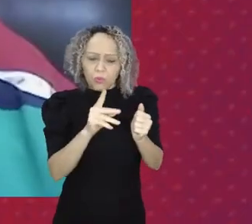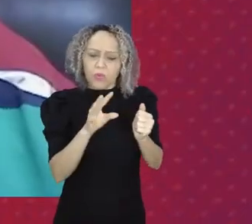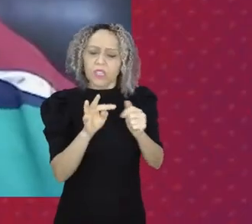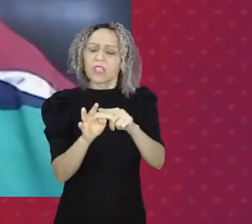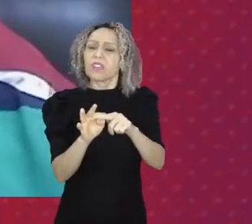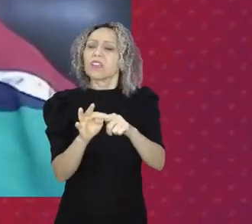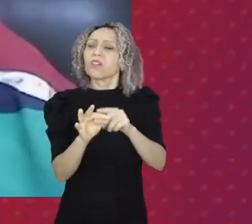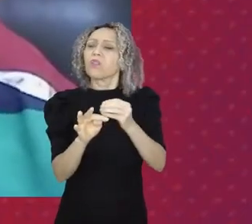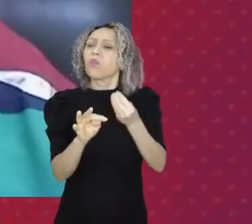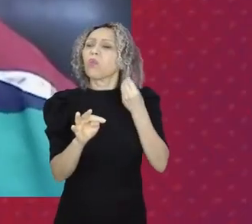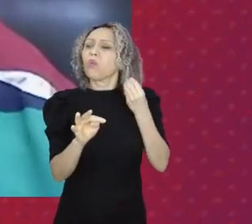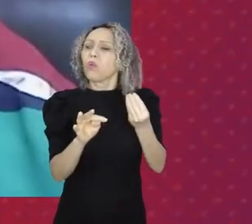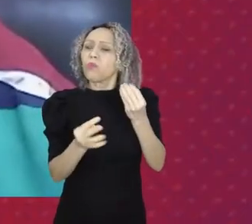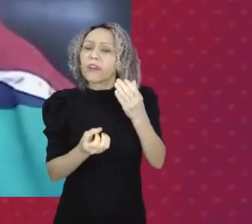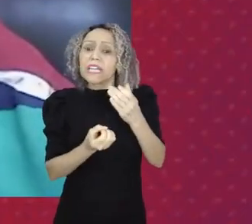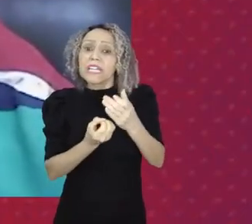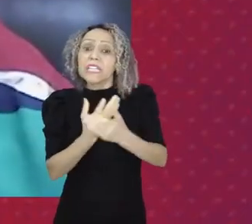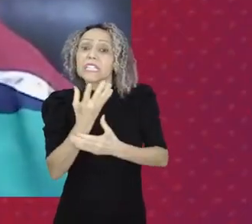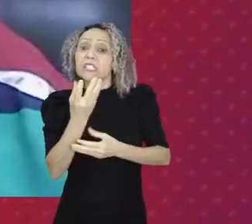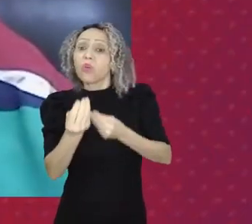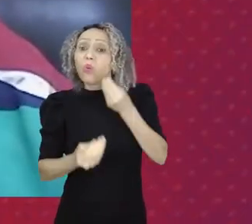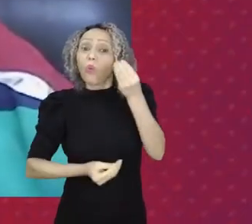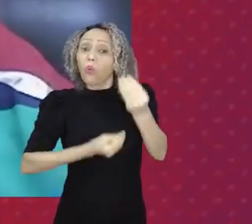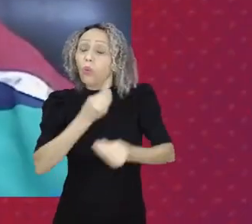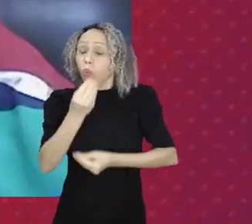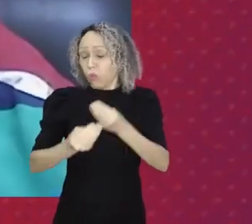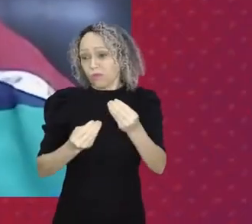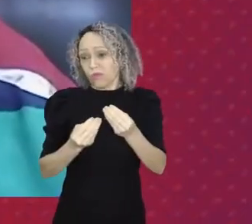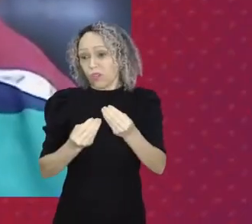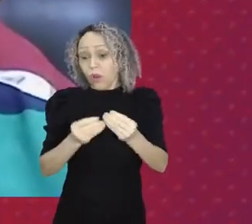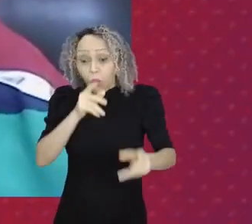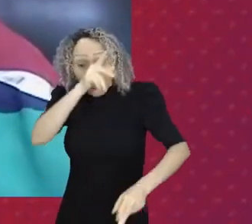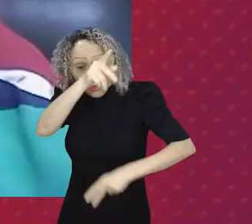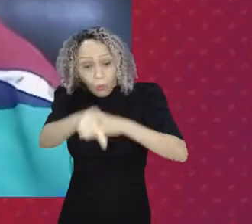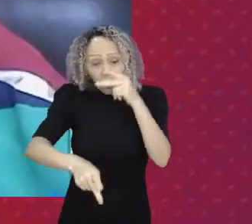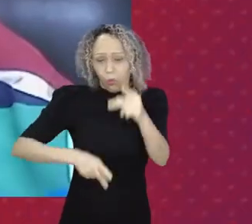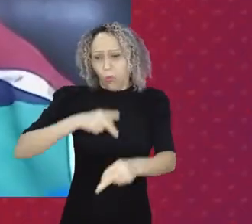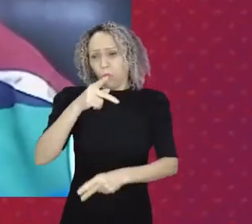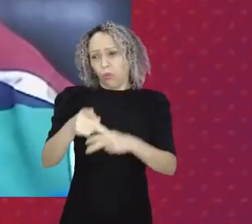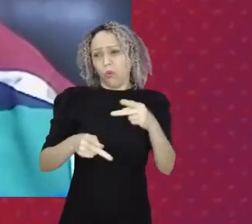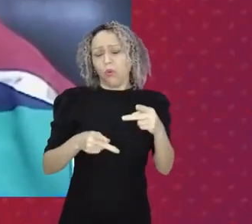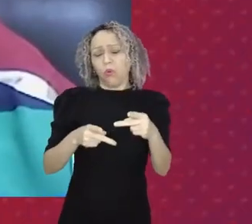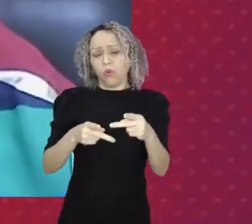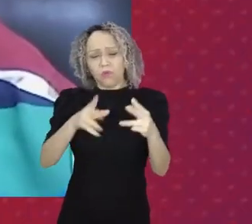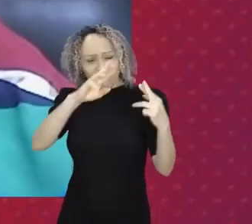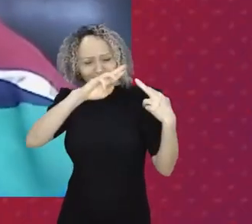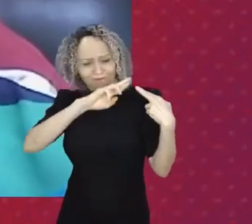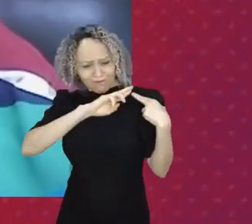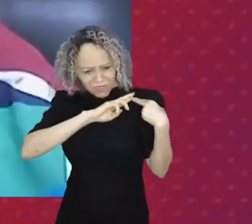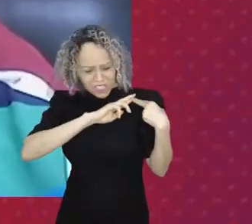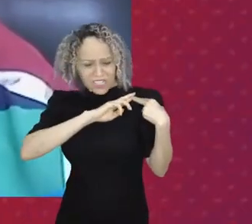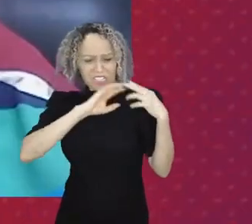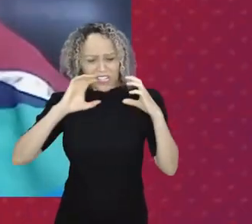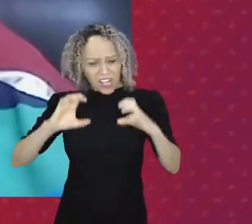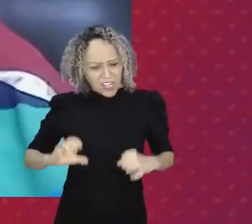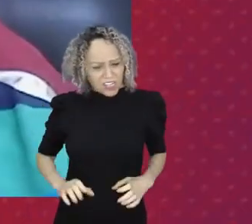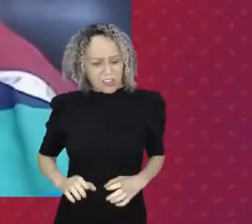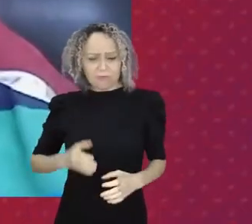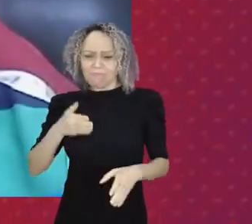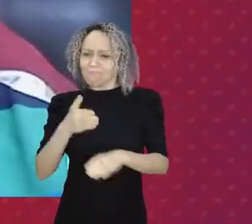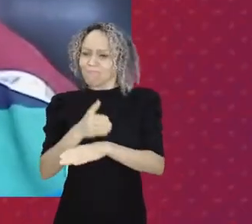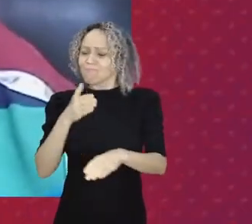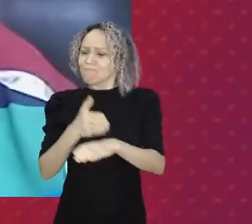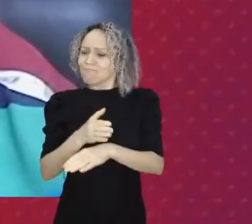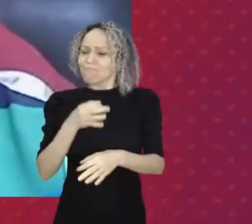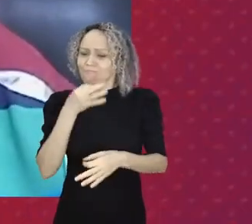construído com a genuína participação popular de responsabilidade cidadã. Eu